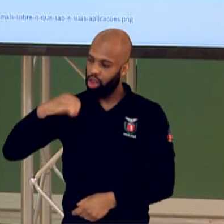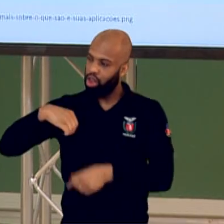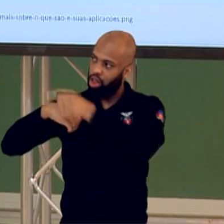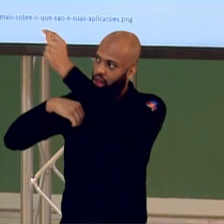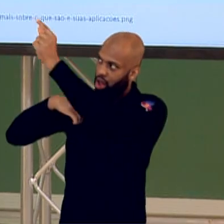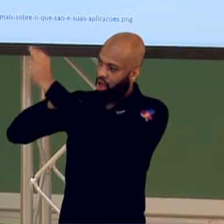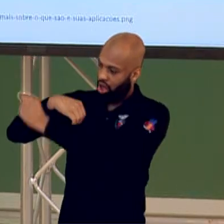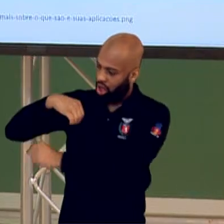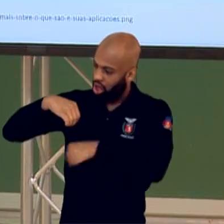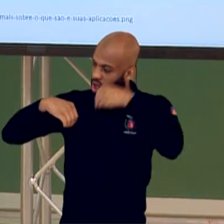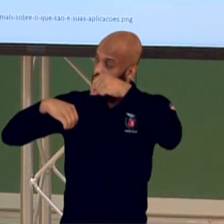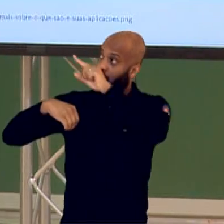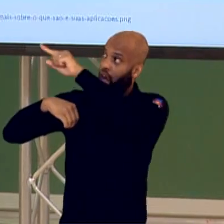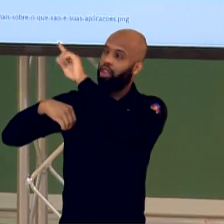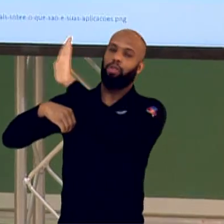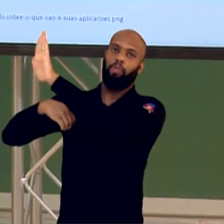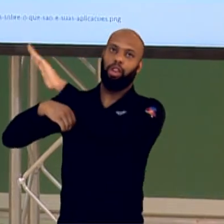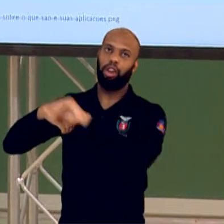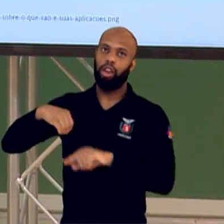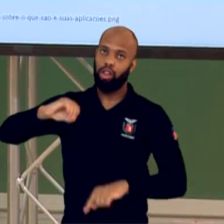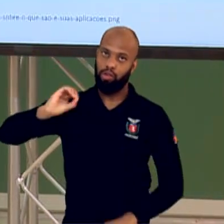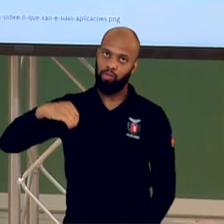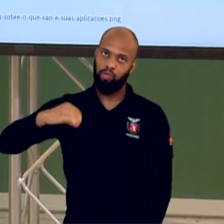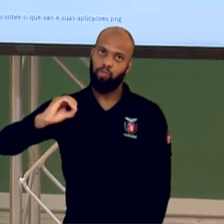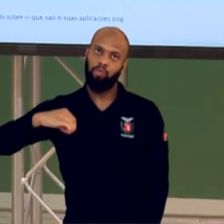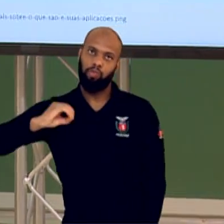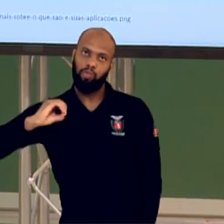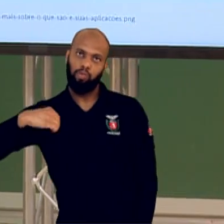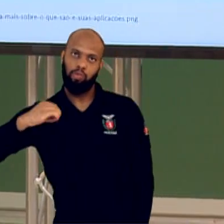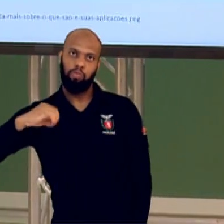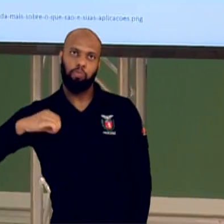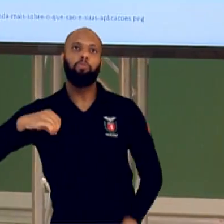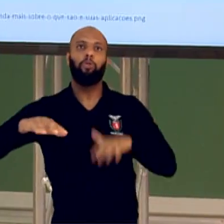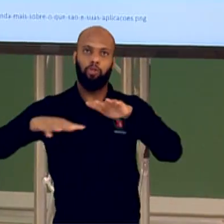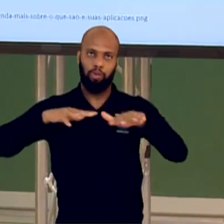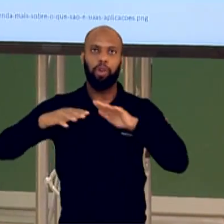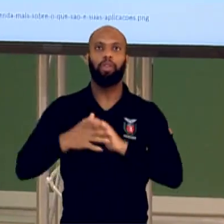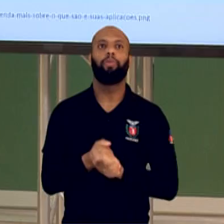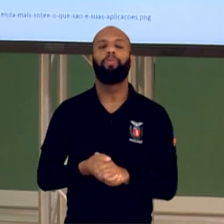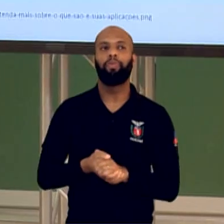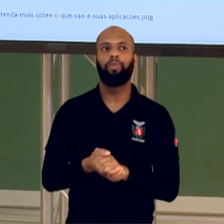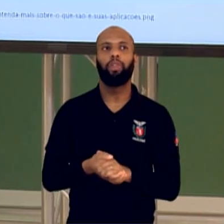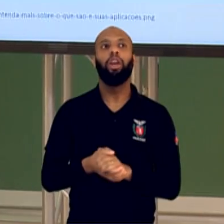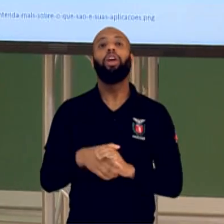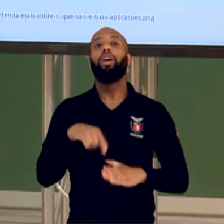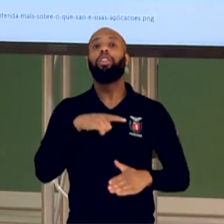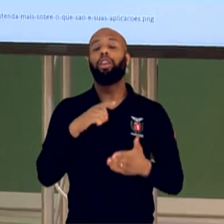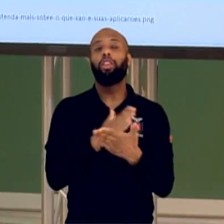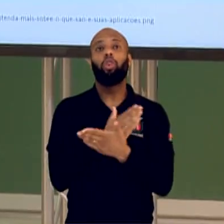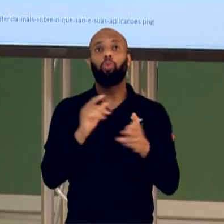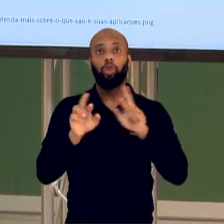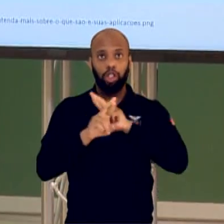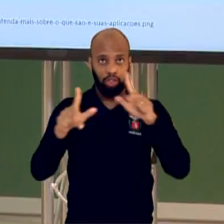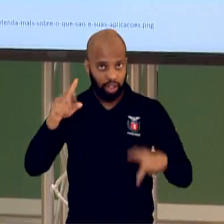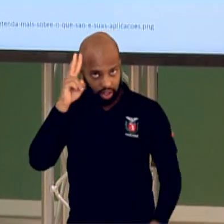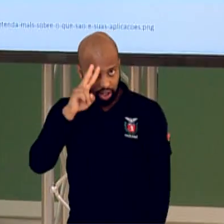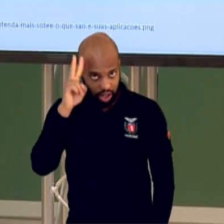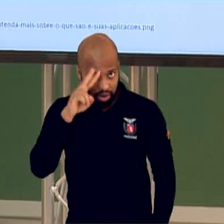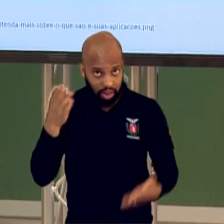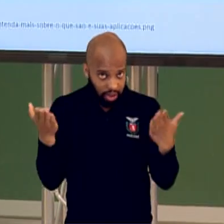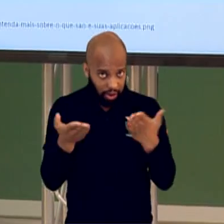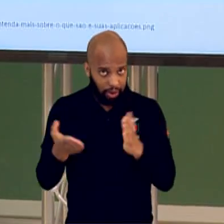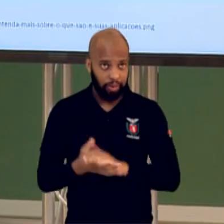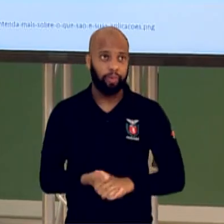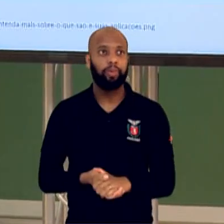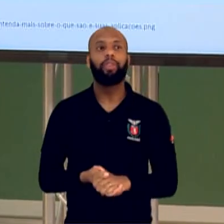da corda, se a gente estiver usando. Ela não está presa em nada, ela está solta. Tinha algumas diferenças entre elas. Vamos lembrar quais